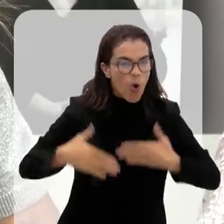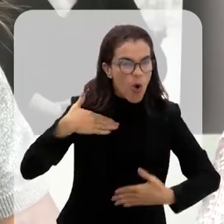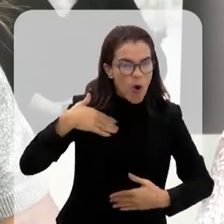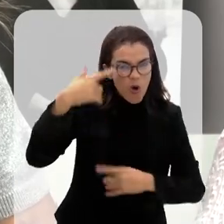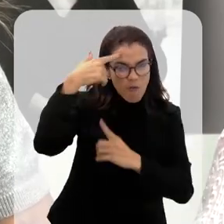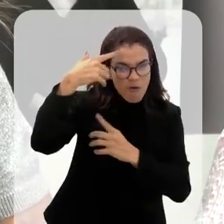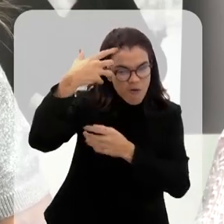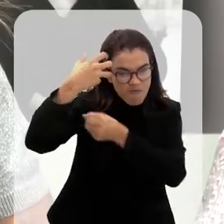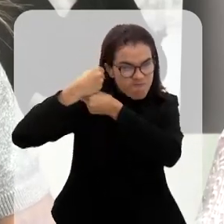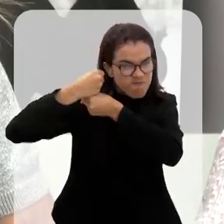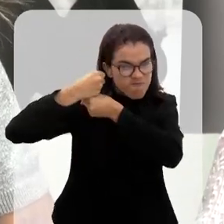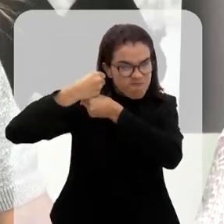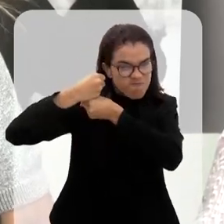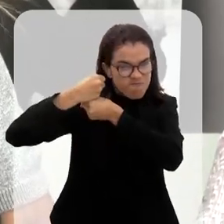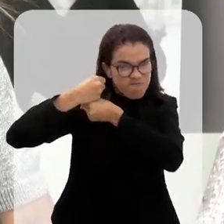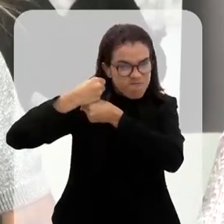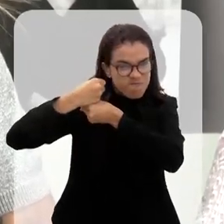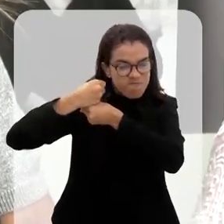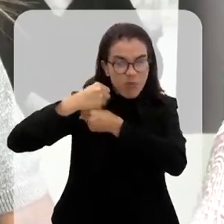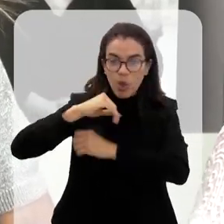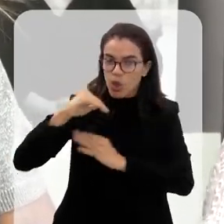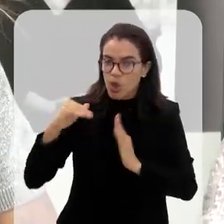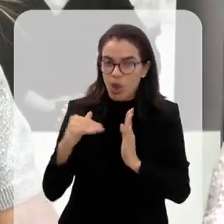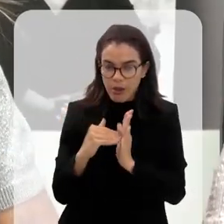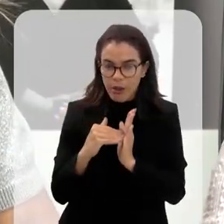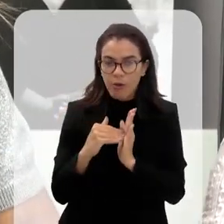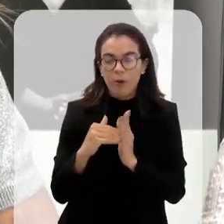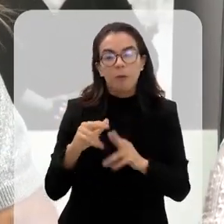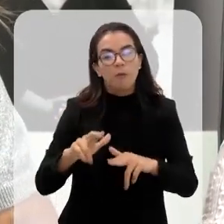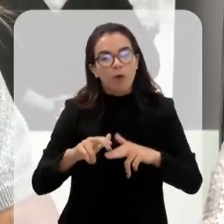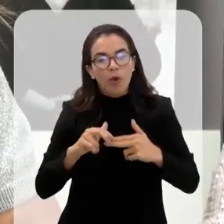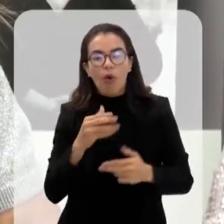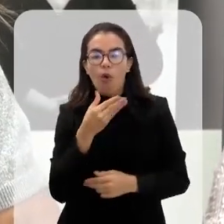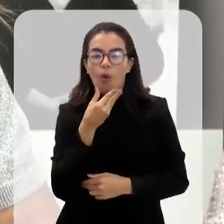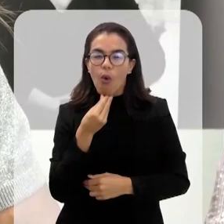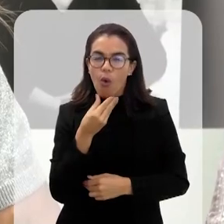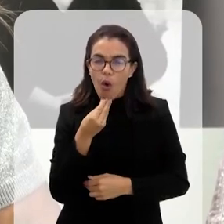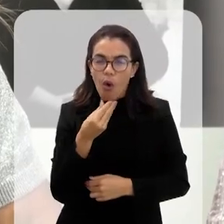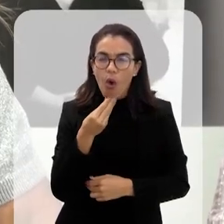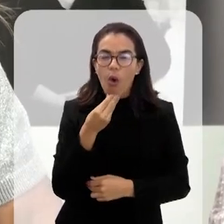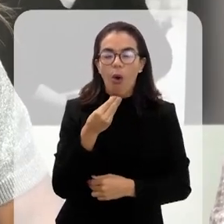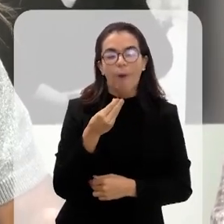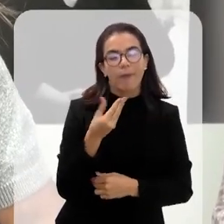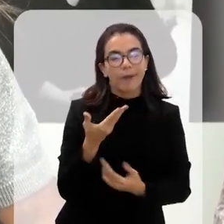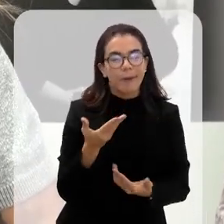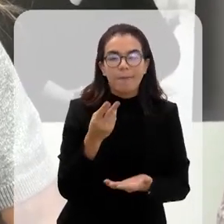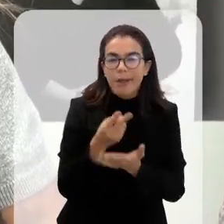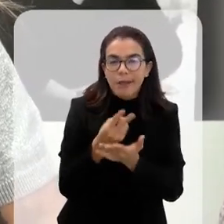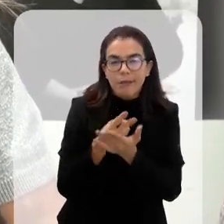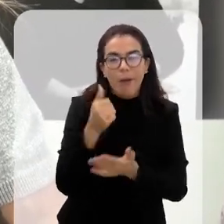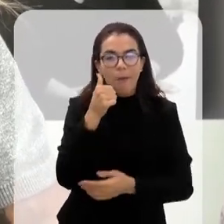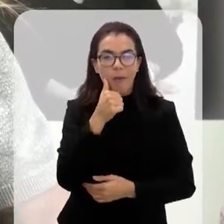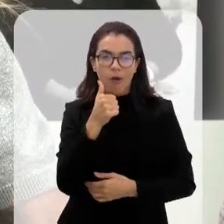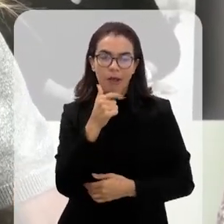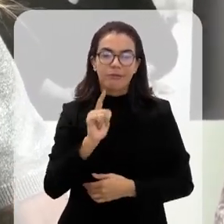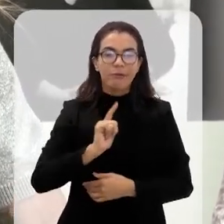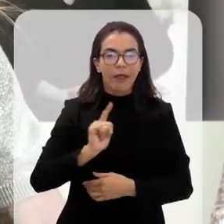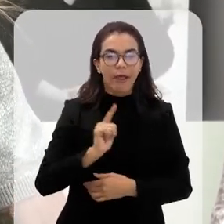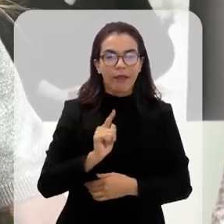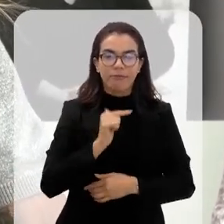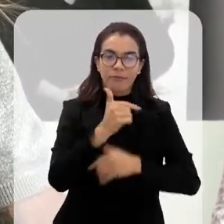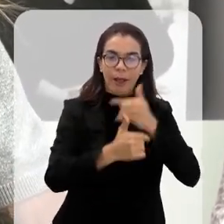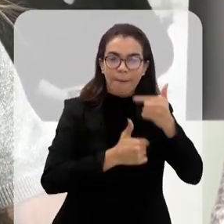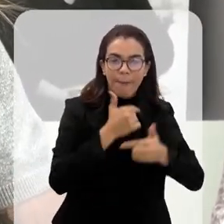aquela mente. Total posse. Total posse. Então, por isso que esses homens, por mais que a mulher exerça um